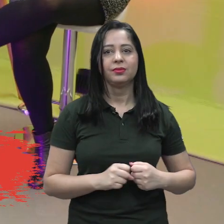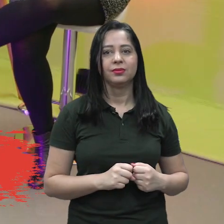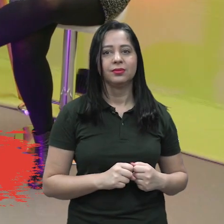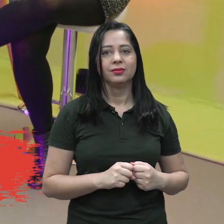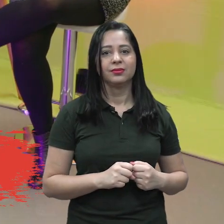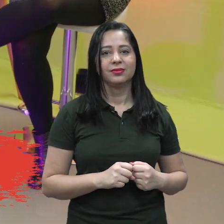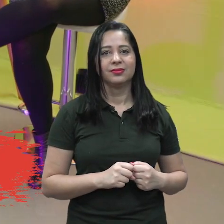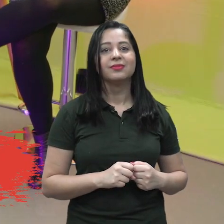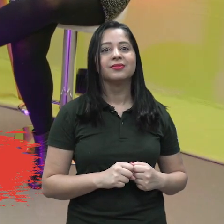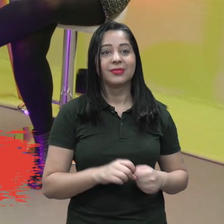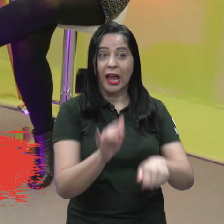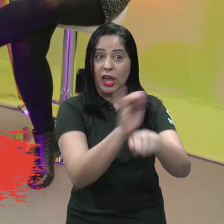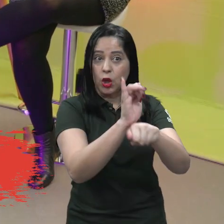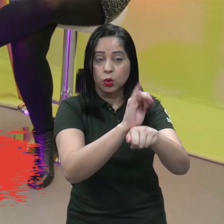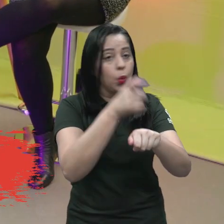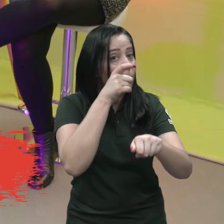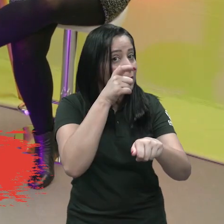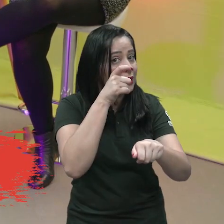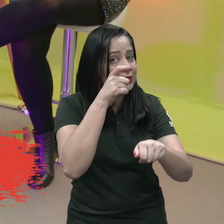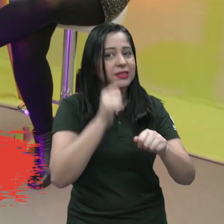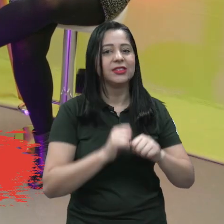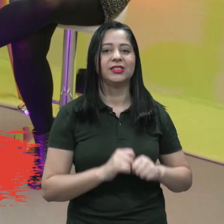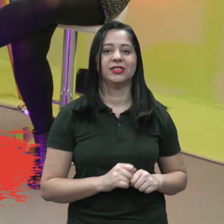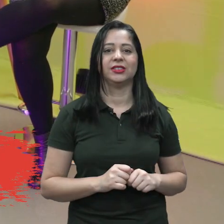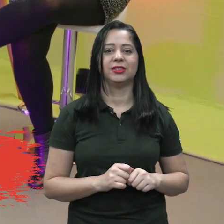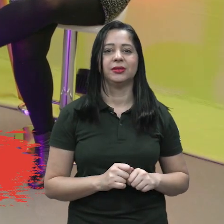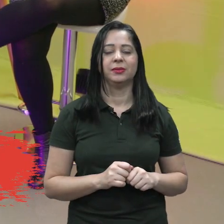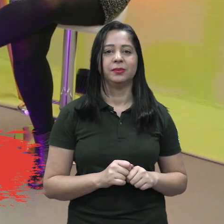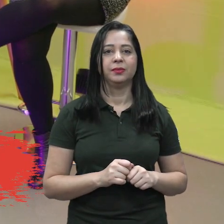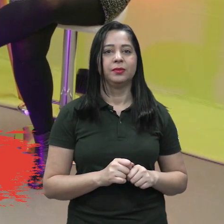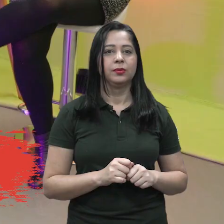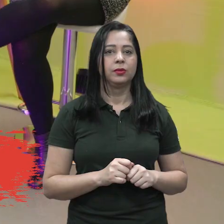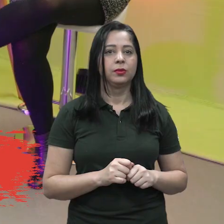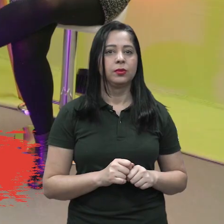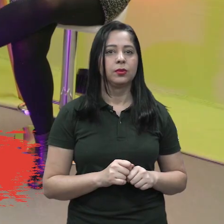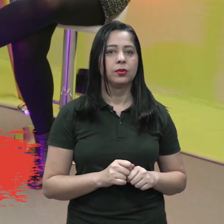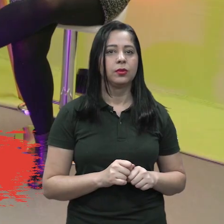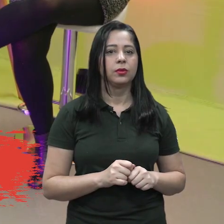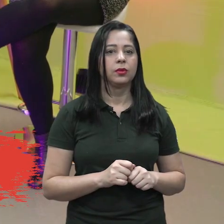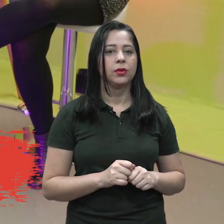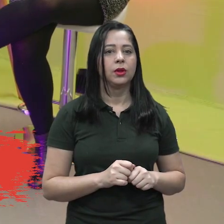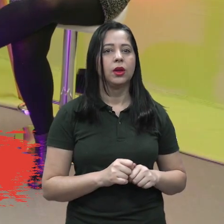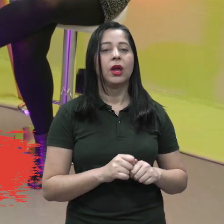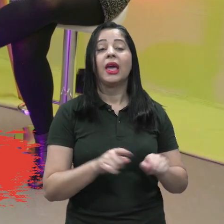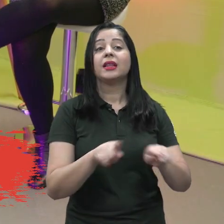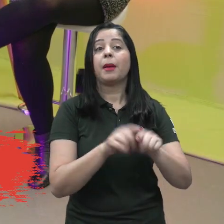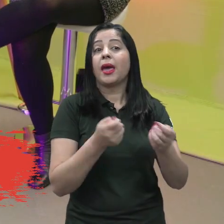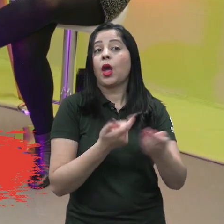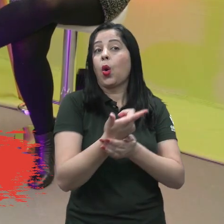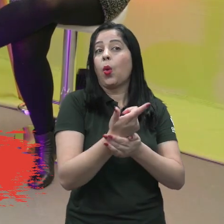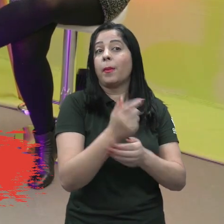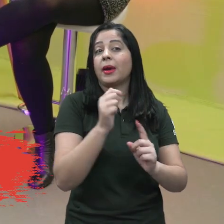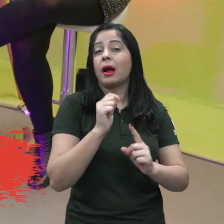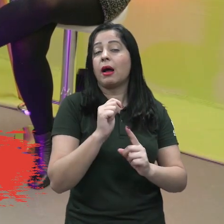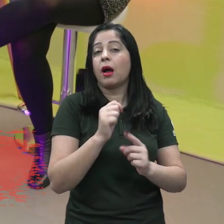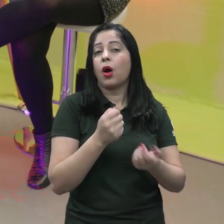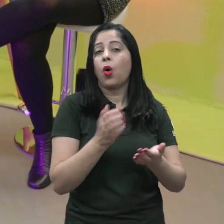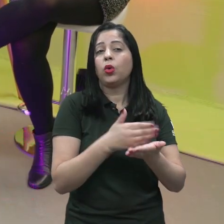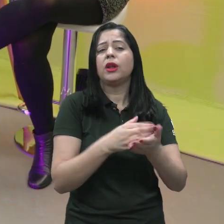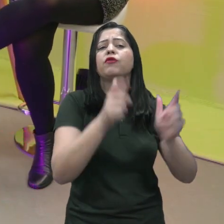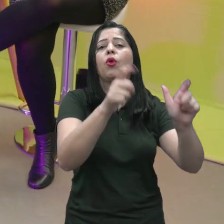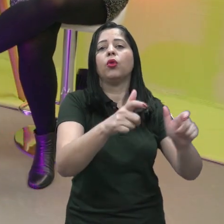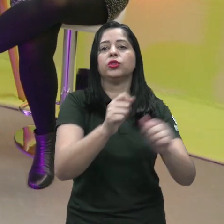lá no YouTube? Das Dores. Das Dores. Audiobook. Sim. E como pode adquirir o livro? Nas feiras literárias, né? Que você nas